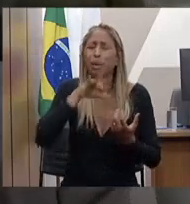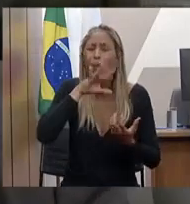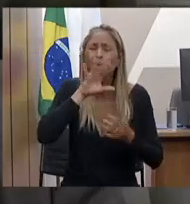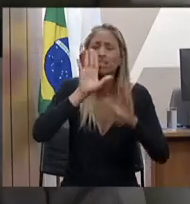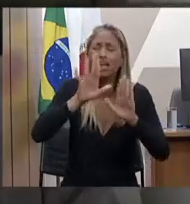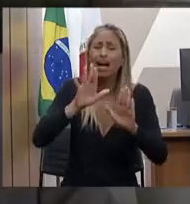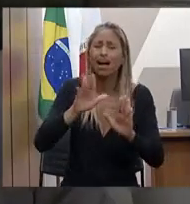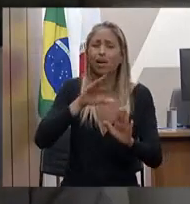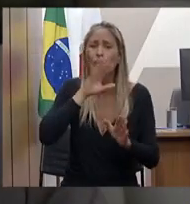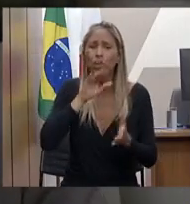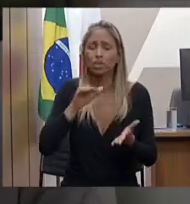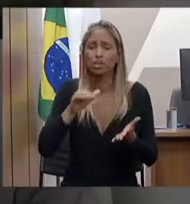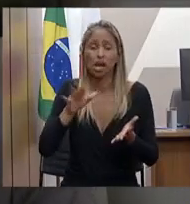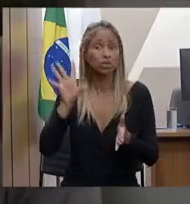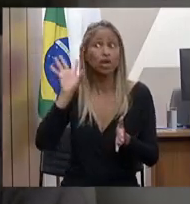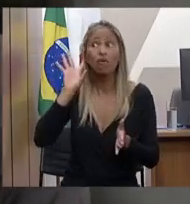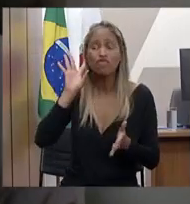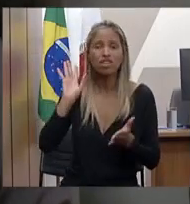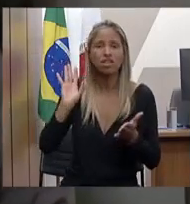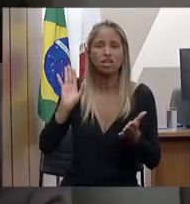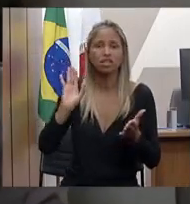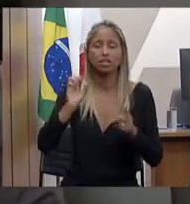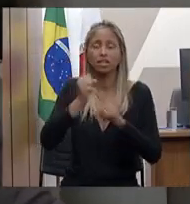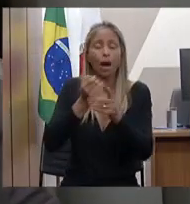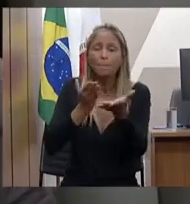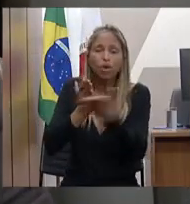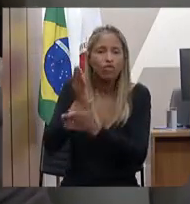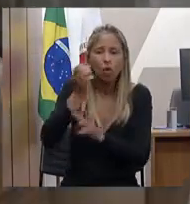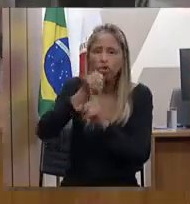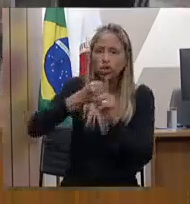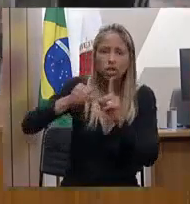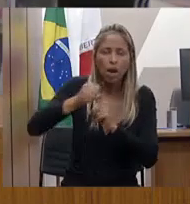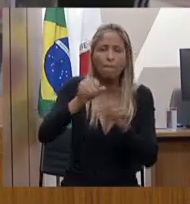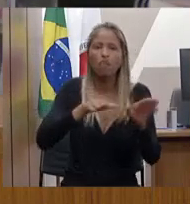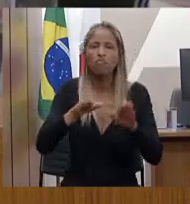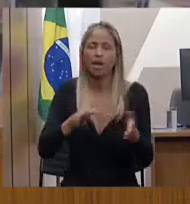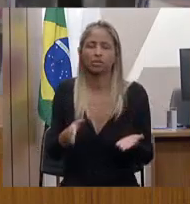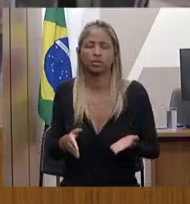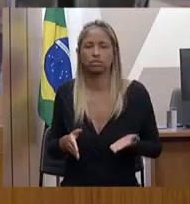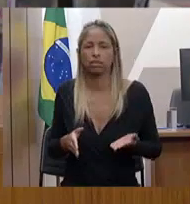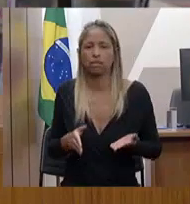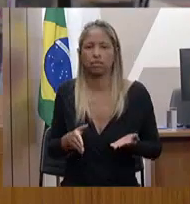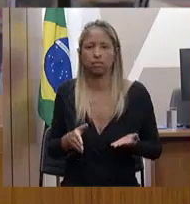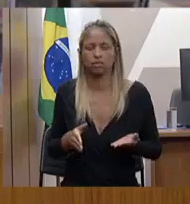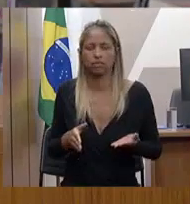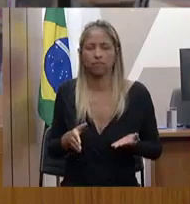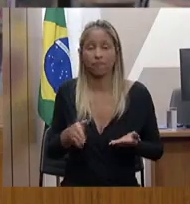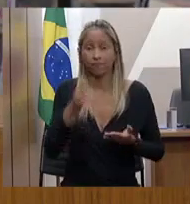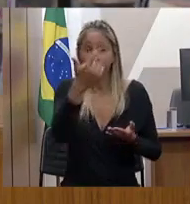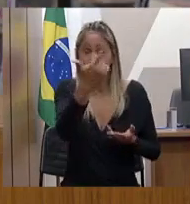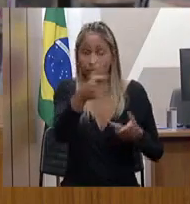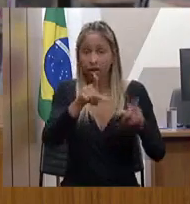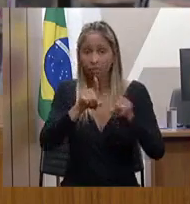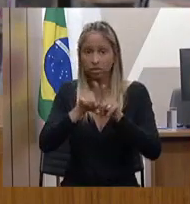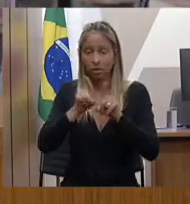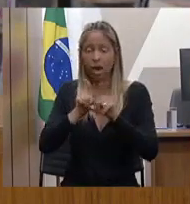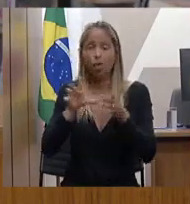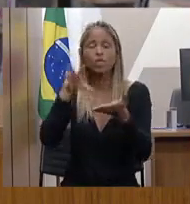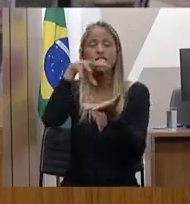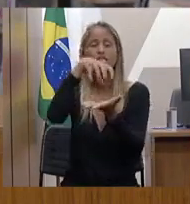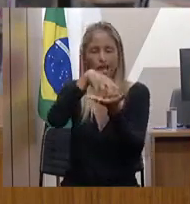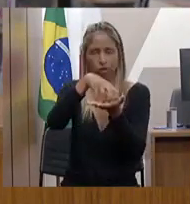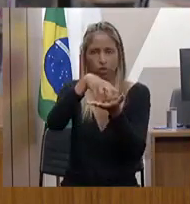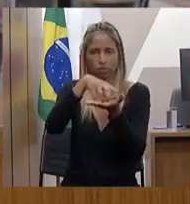ouvir e de ter aprovação da sociedade do movimento do controle social a outra questão é o centro de referência